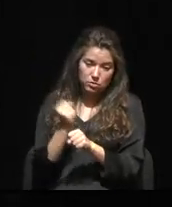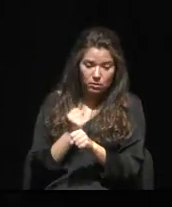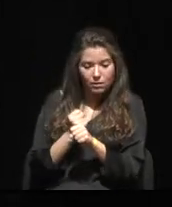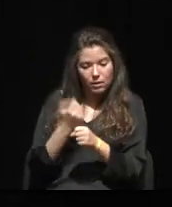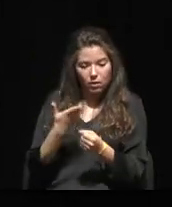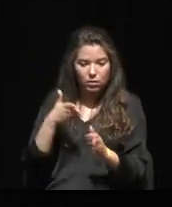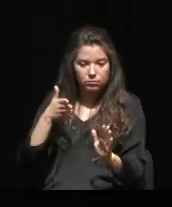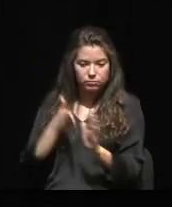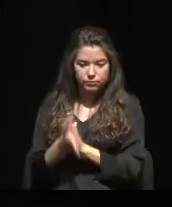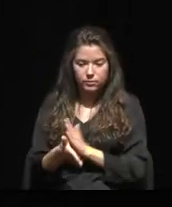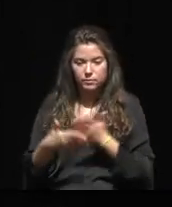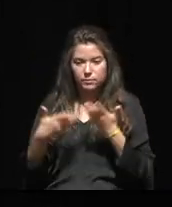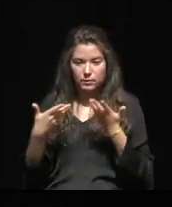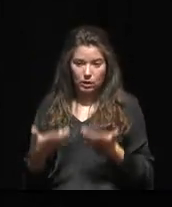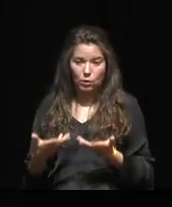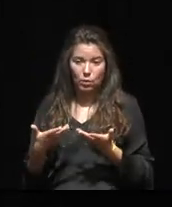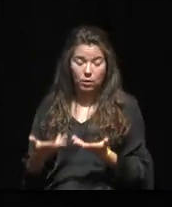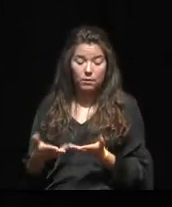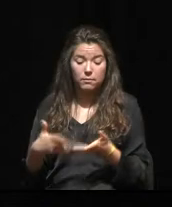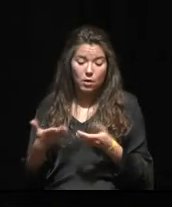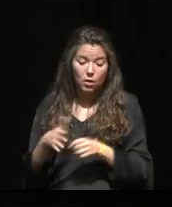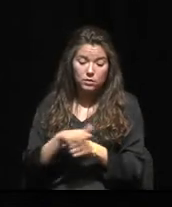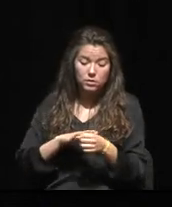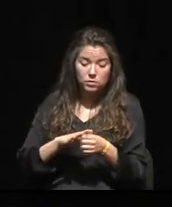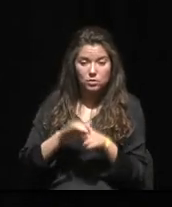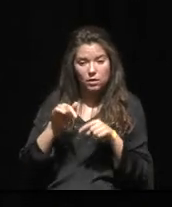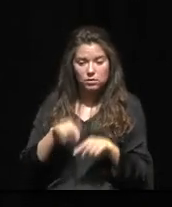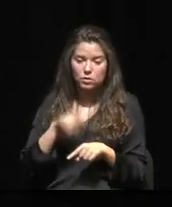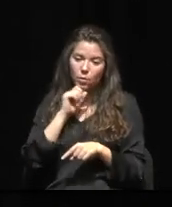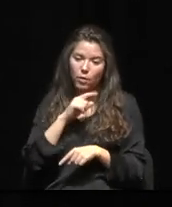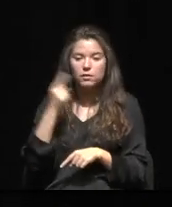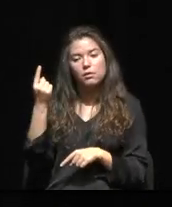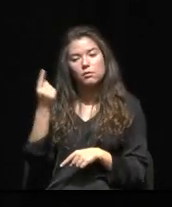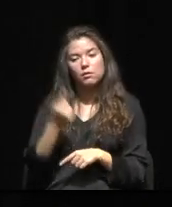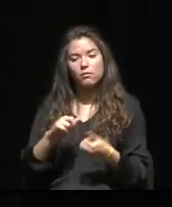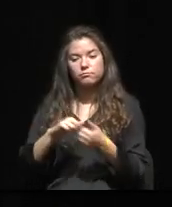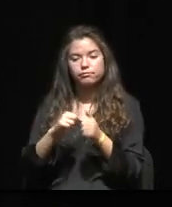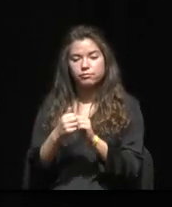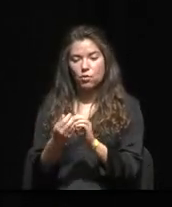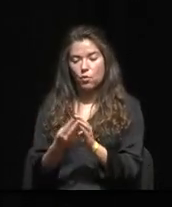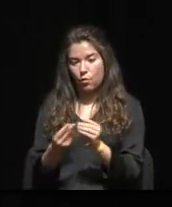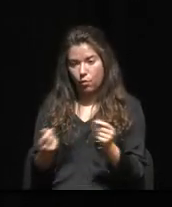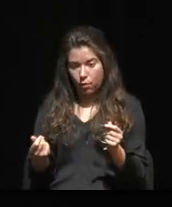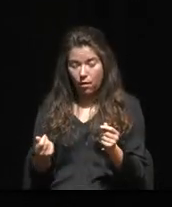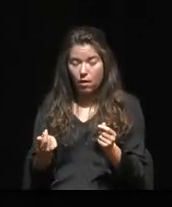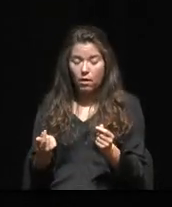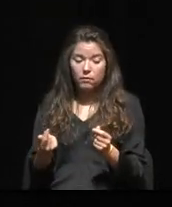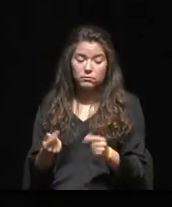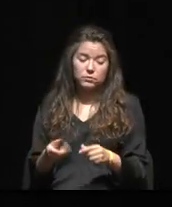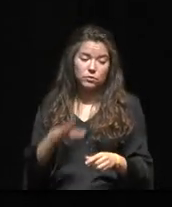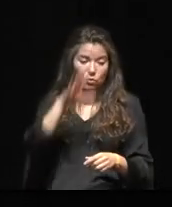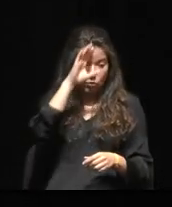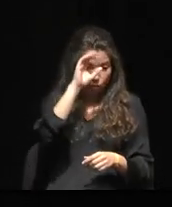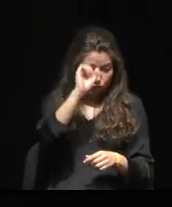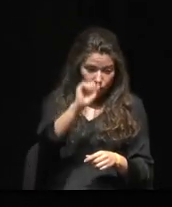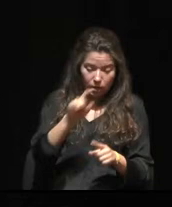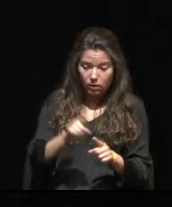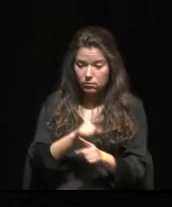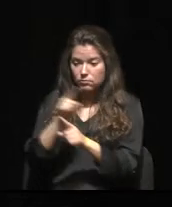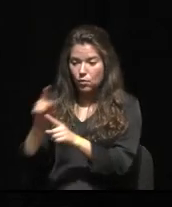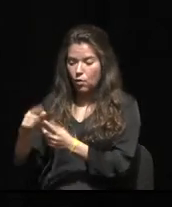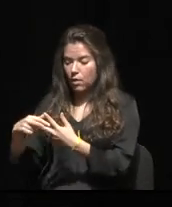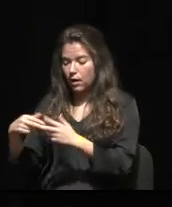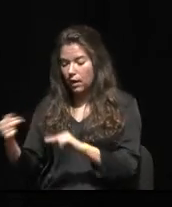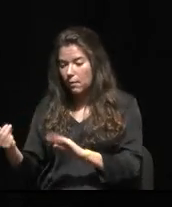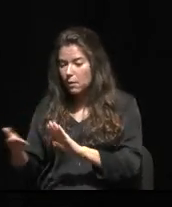ingressam todas estas situações podem e devem ter solução quer da parte do governo quer da parte da câmara É